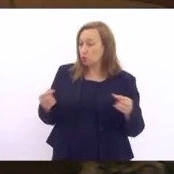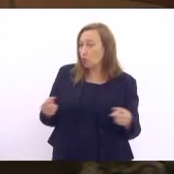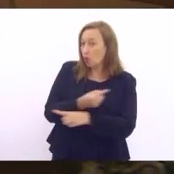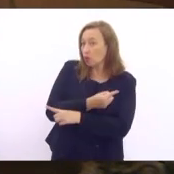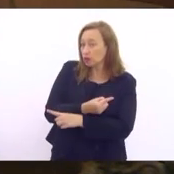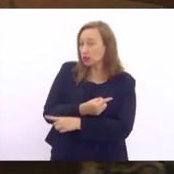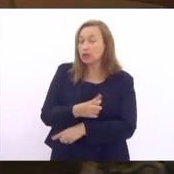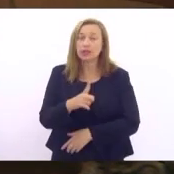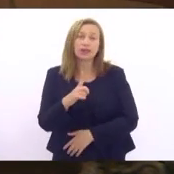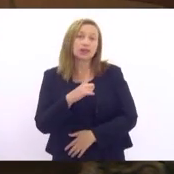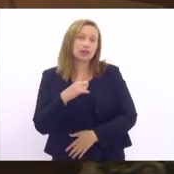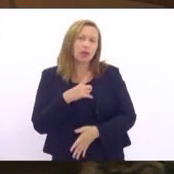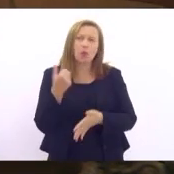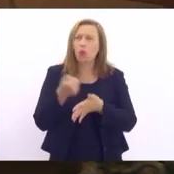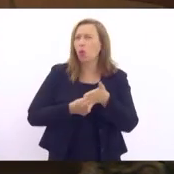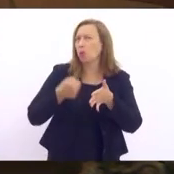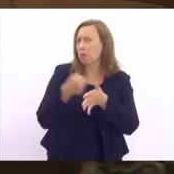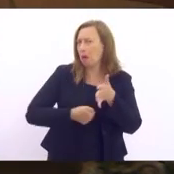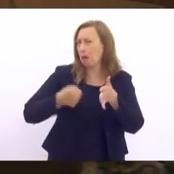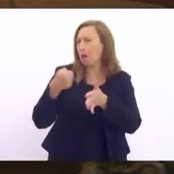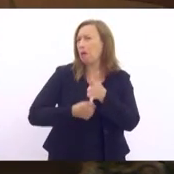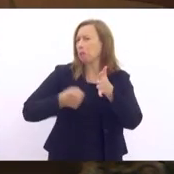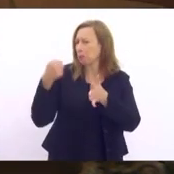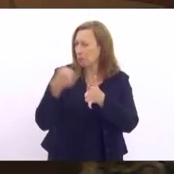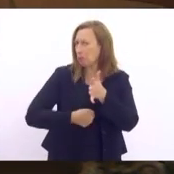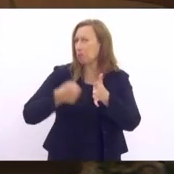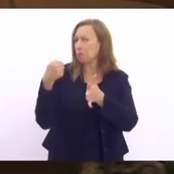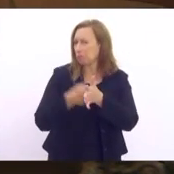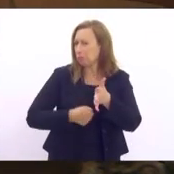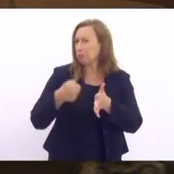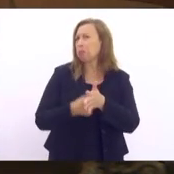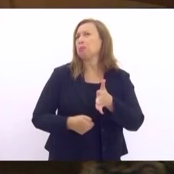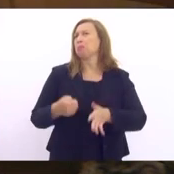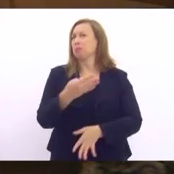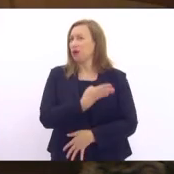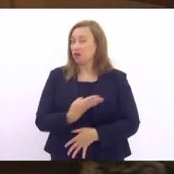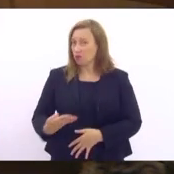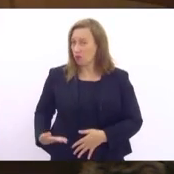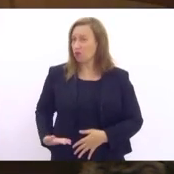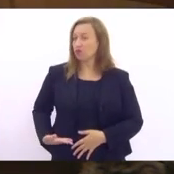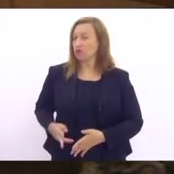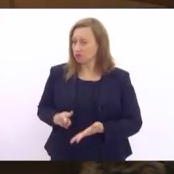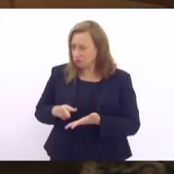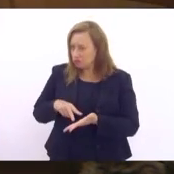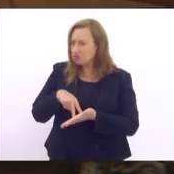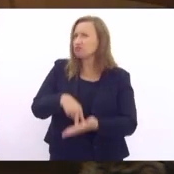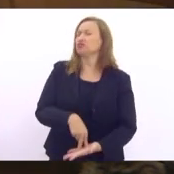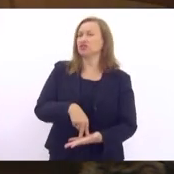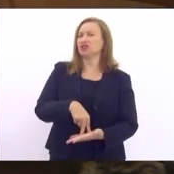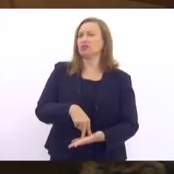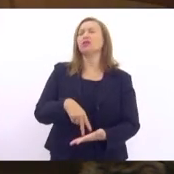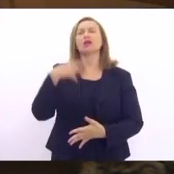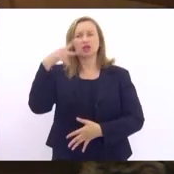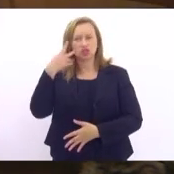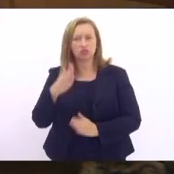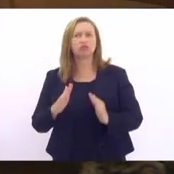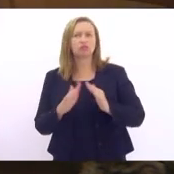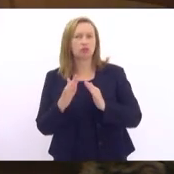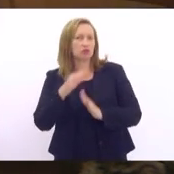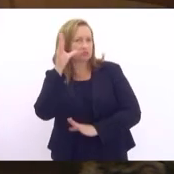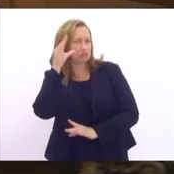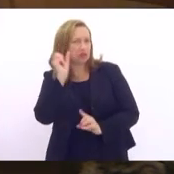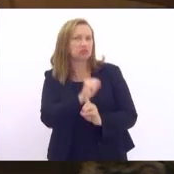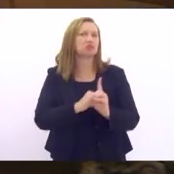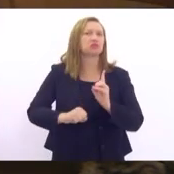tanto para que o governo mantenha de pé as políticas de habitação de interesse social. Esse ano, por